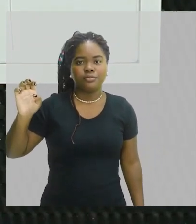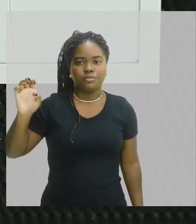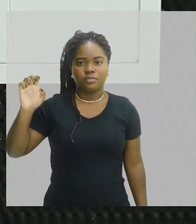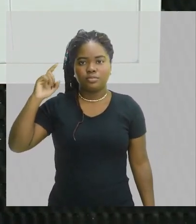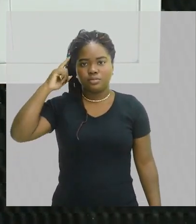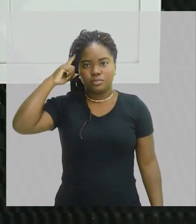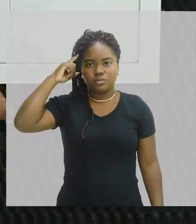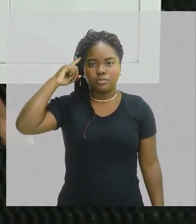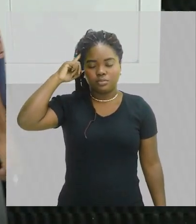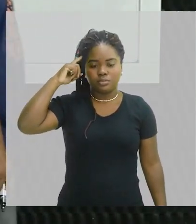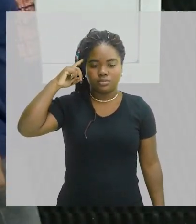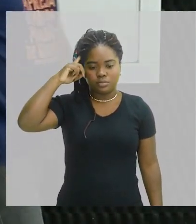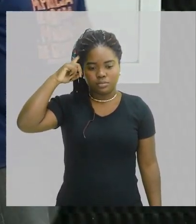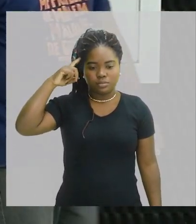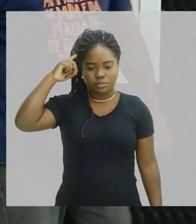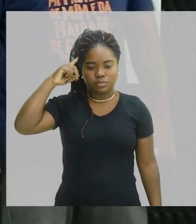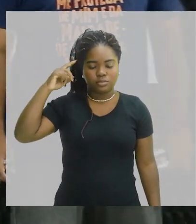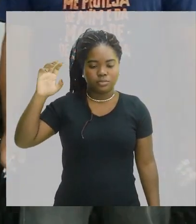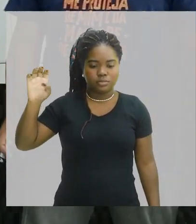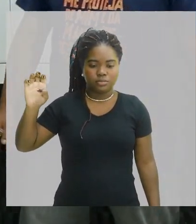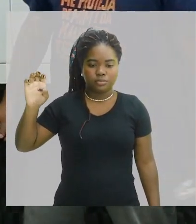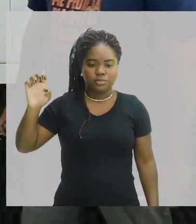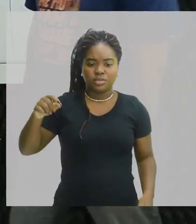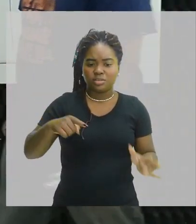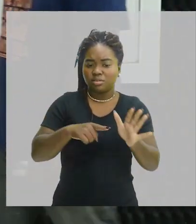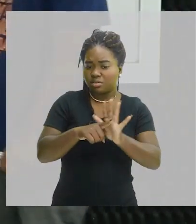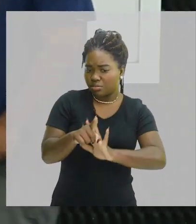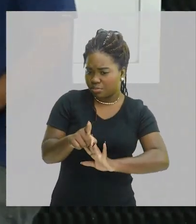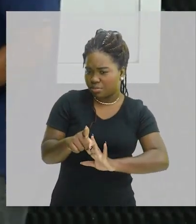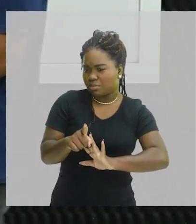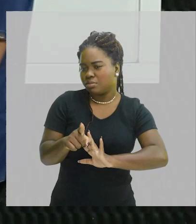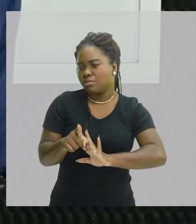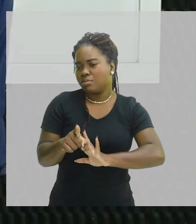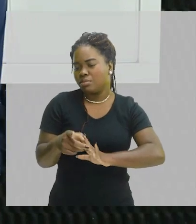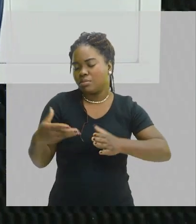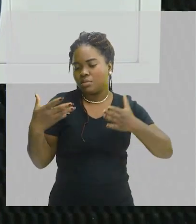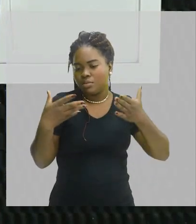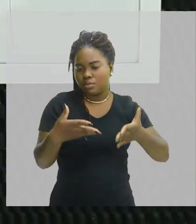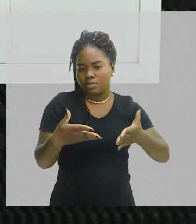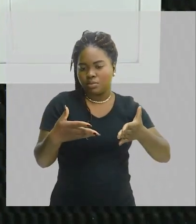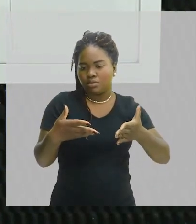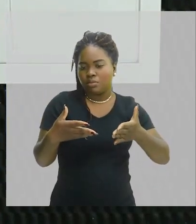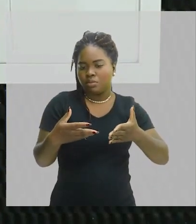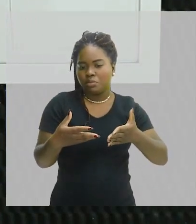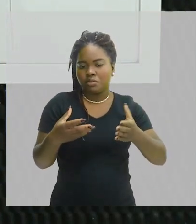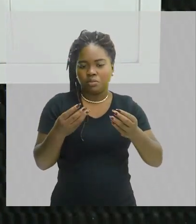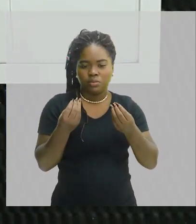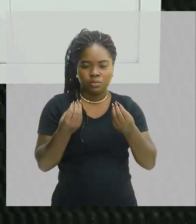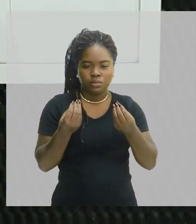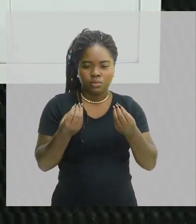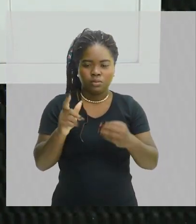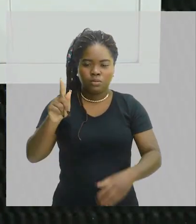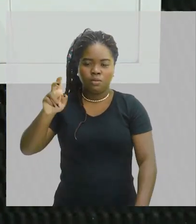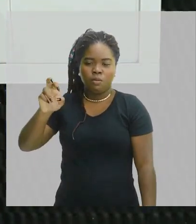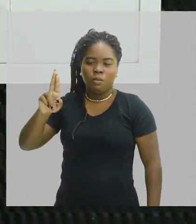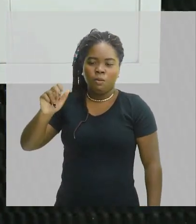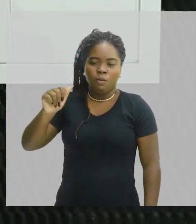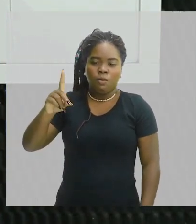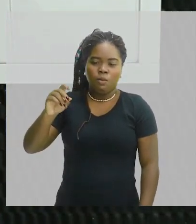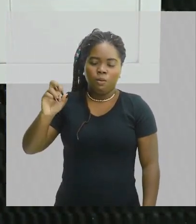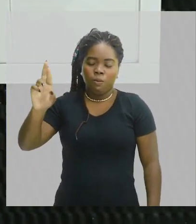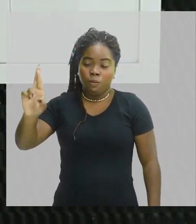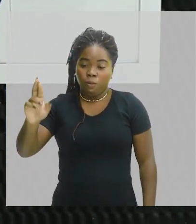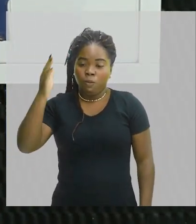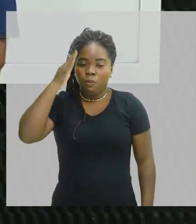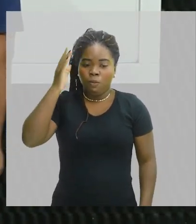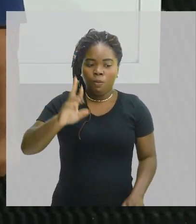0,5 ampere. Tá ok? Então, essa questãozinha dá para a gente trabalhar, deu para a gente trabalhar aí os geradores e os receptores,